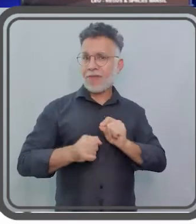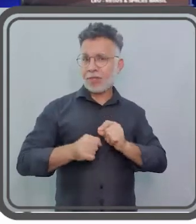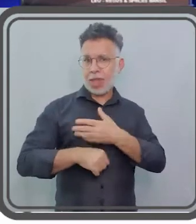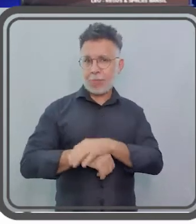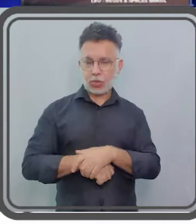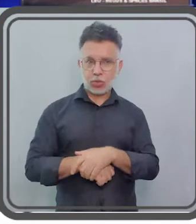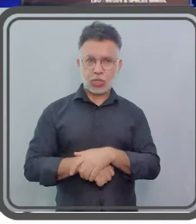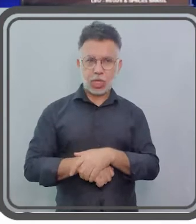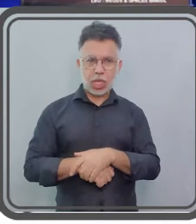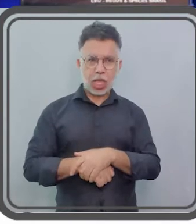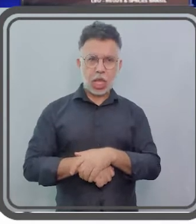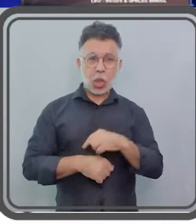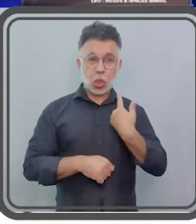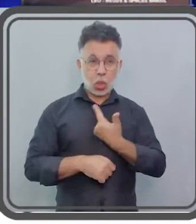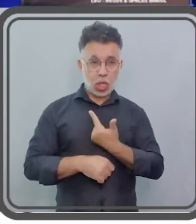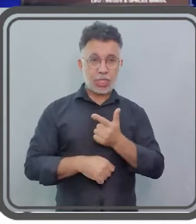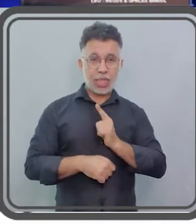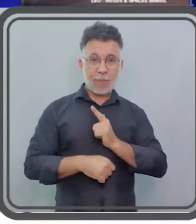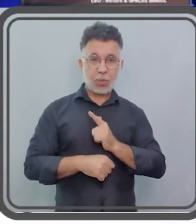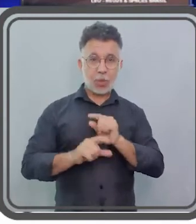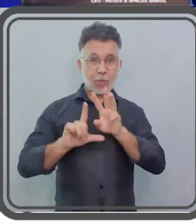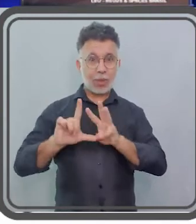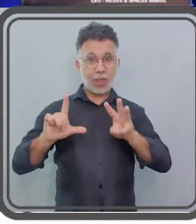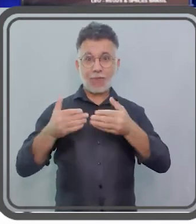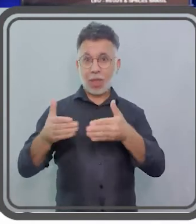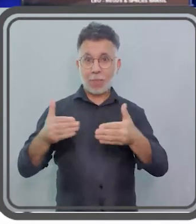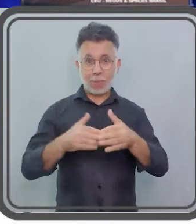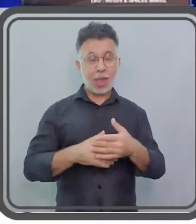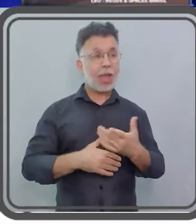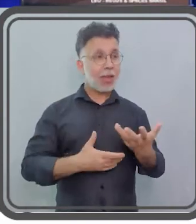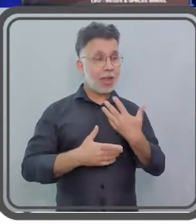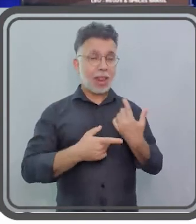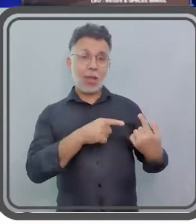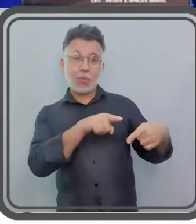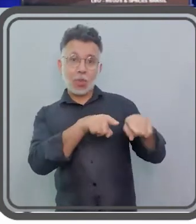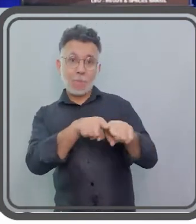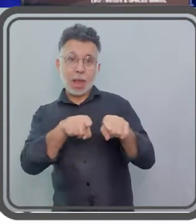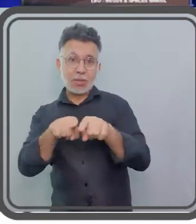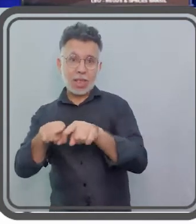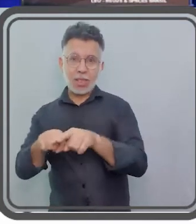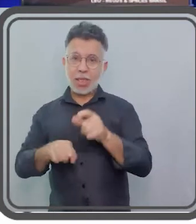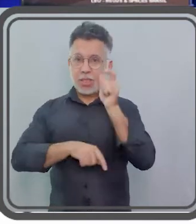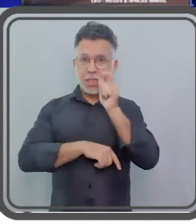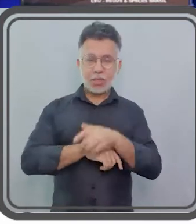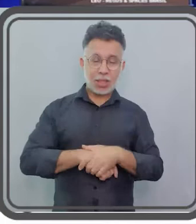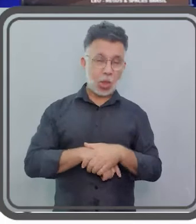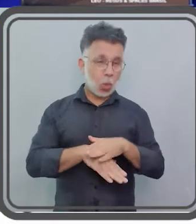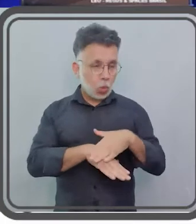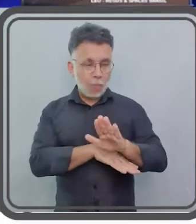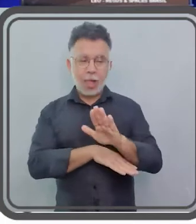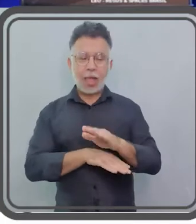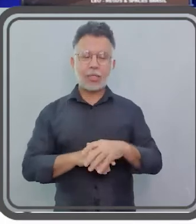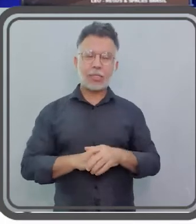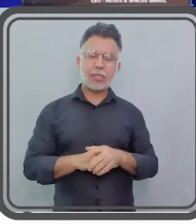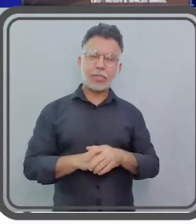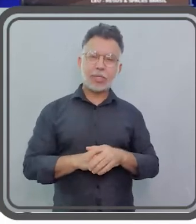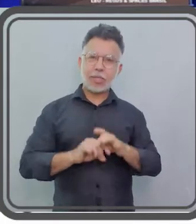tem uma plataforma aberta onde estamos construindo parcerias bem interessantes com alguns produtos mais específicos.